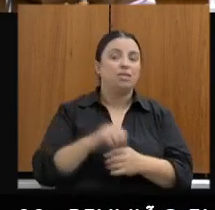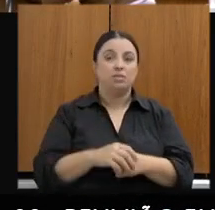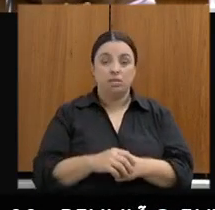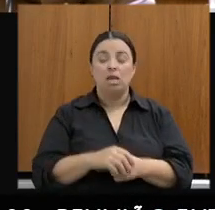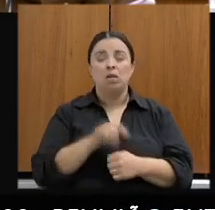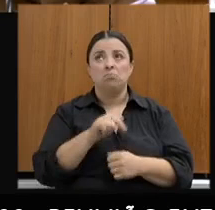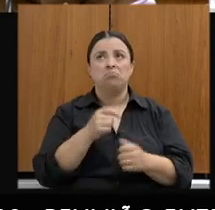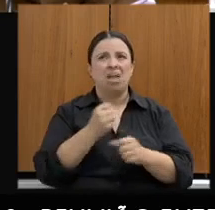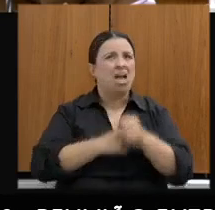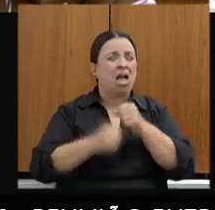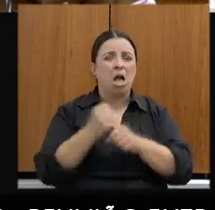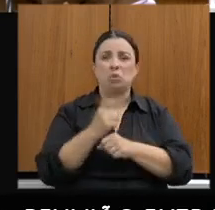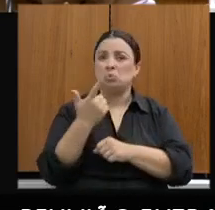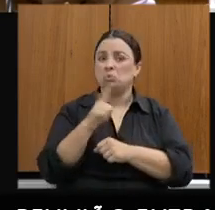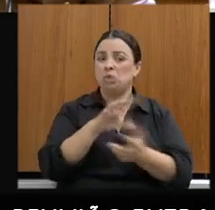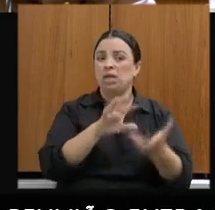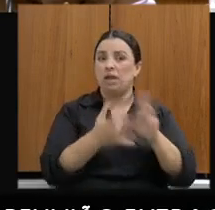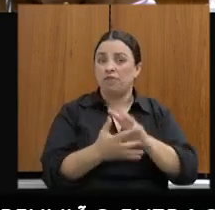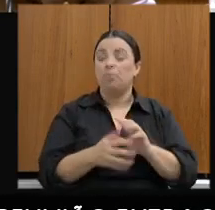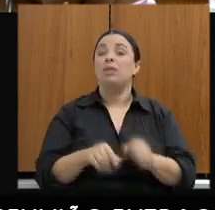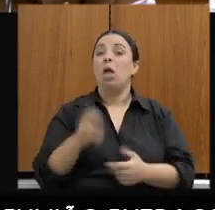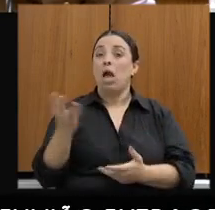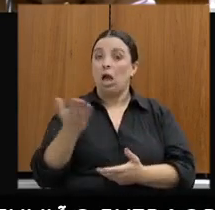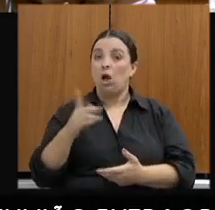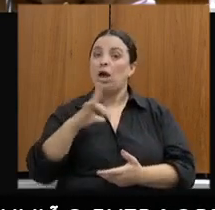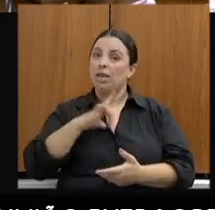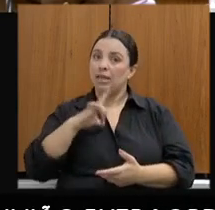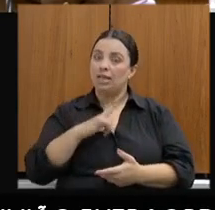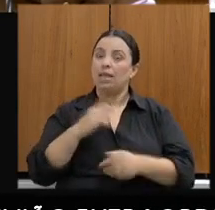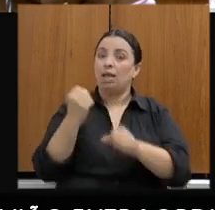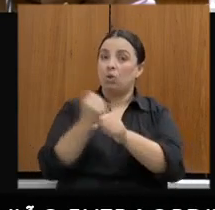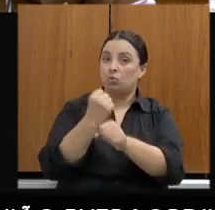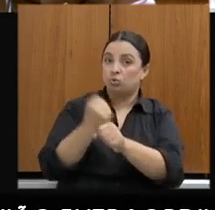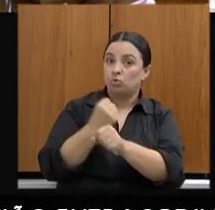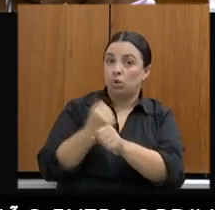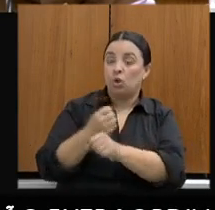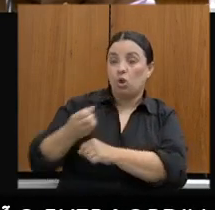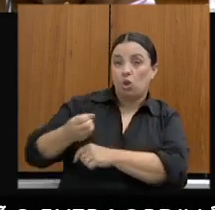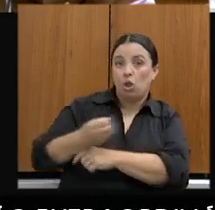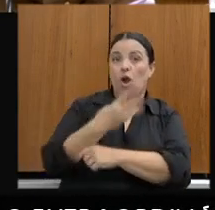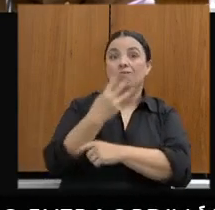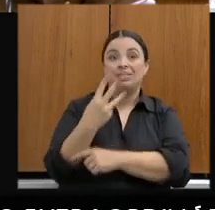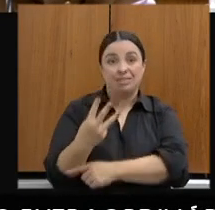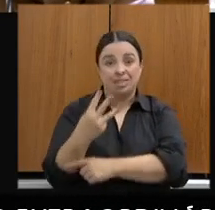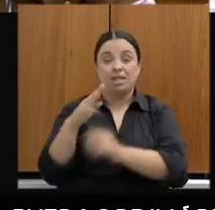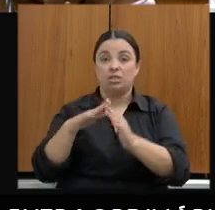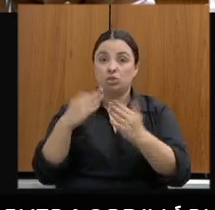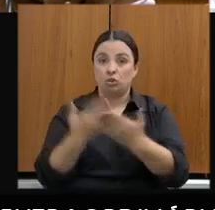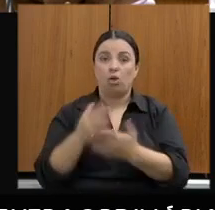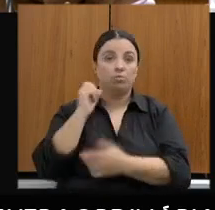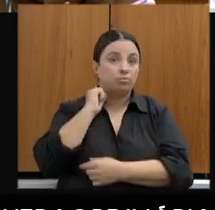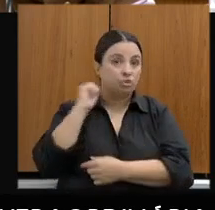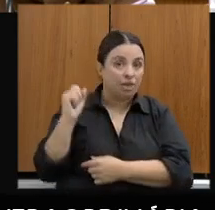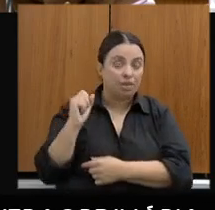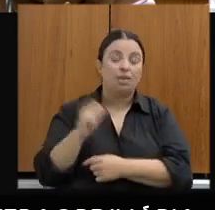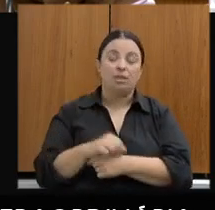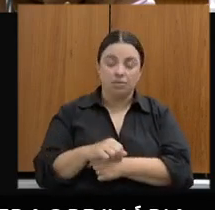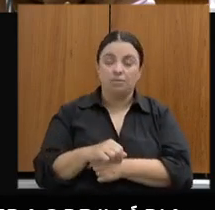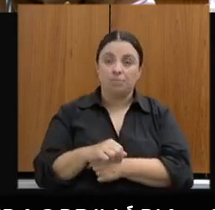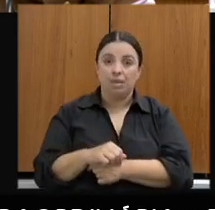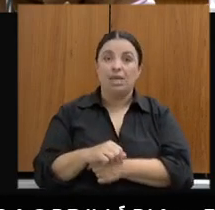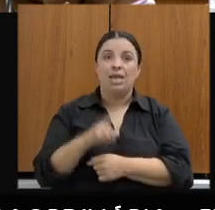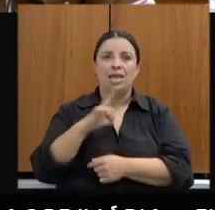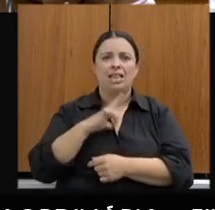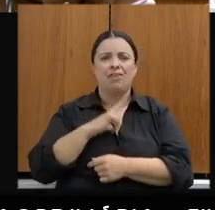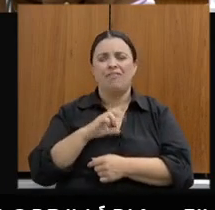tinha essa resturação entonação construindo três Colégio Tiradentes partindo do zero né então estamos equipados com kits